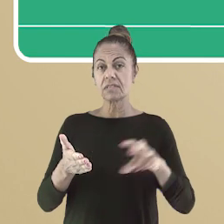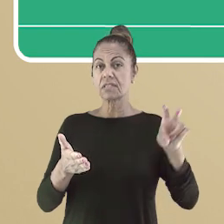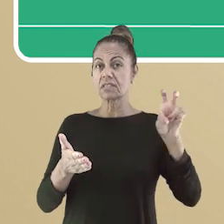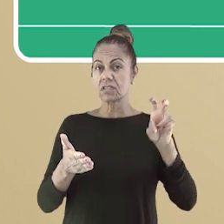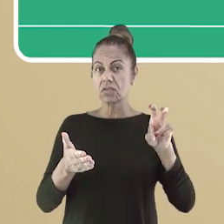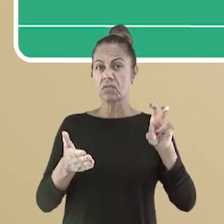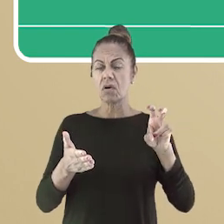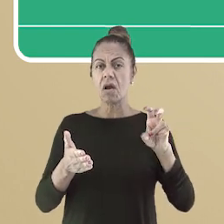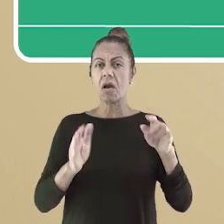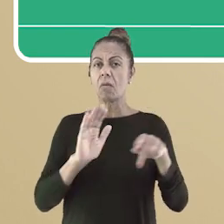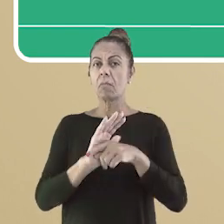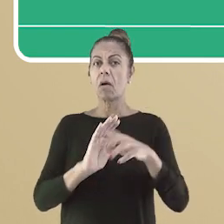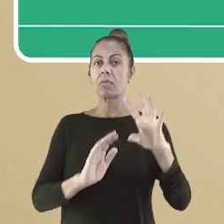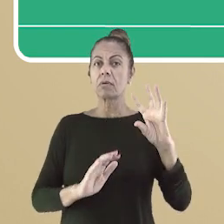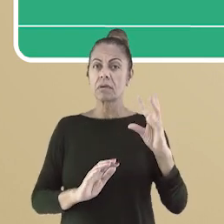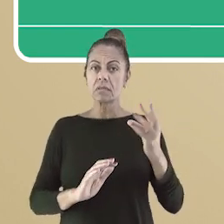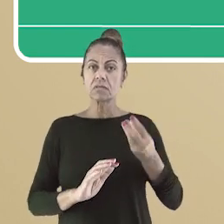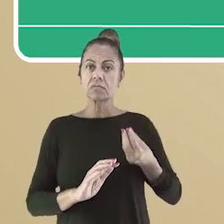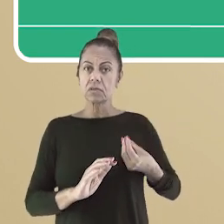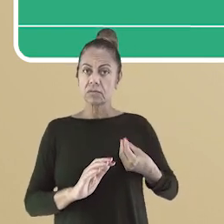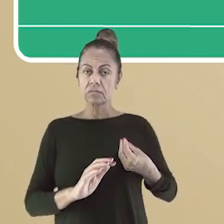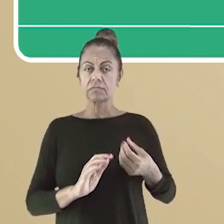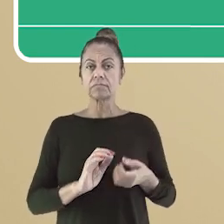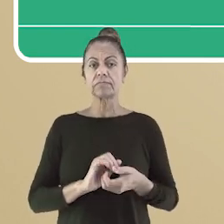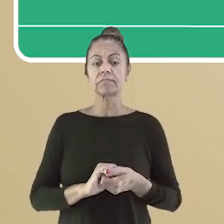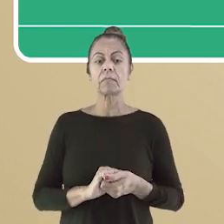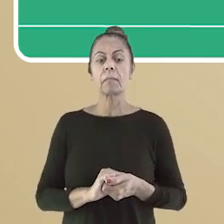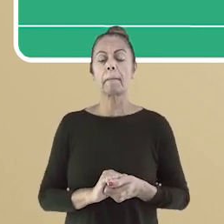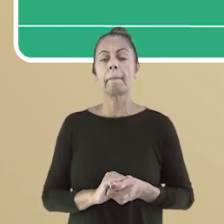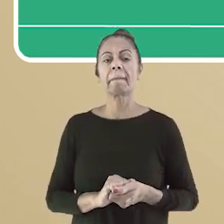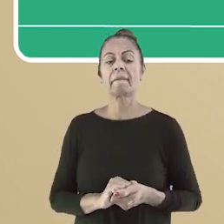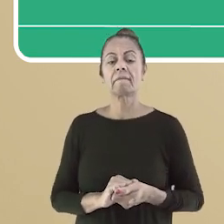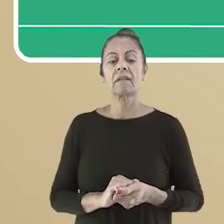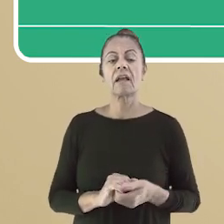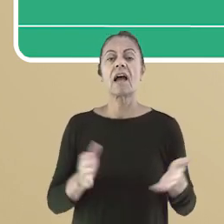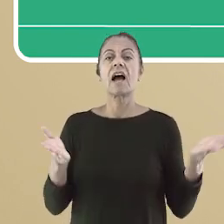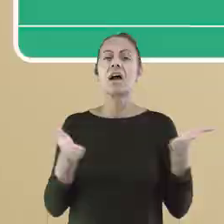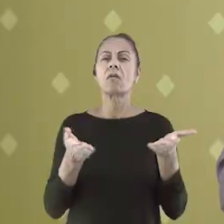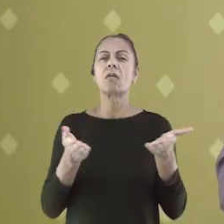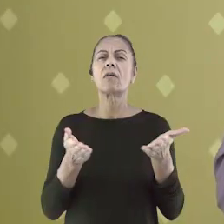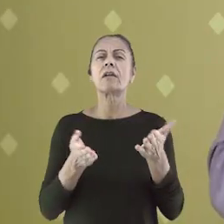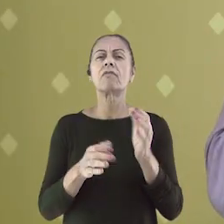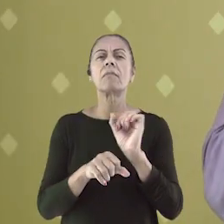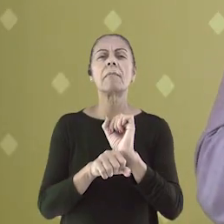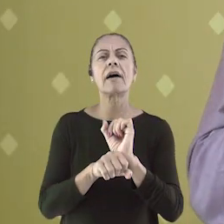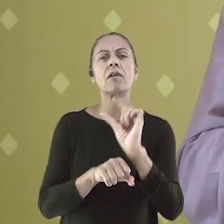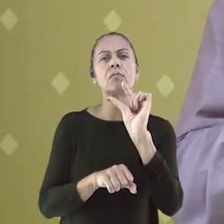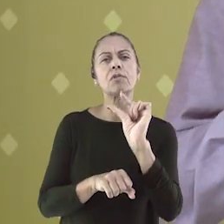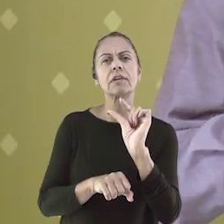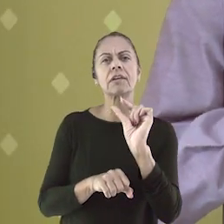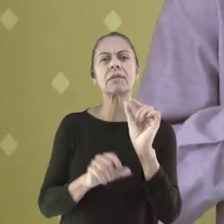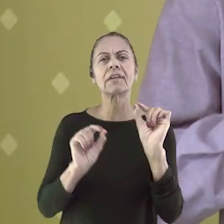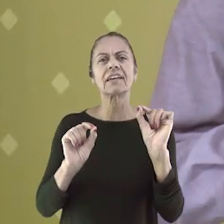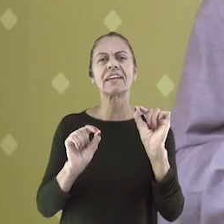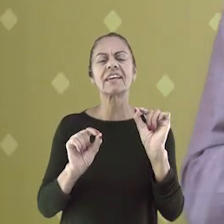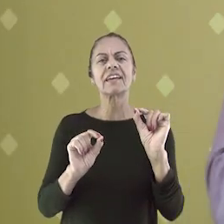espírita, baseados nas informações de diversas entidades consultadas por ele. Uma pausa rápida agora aqui. Você